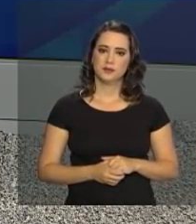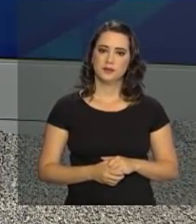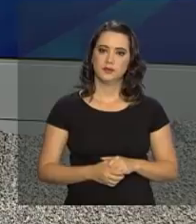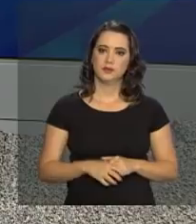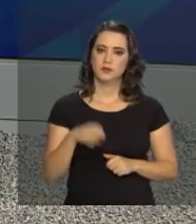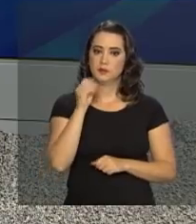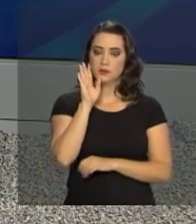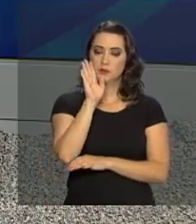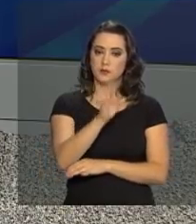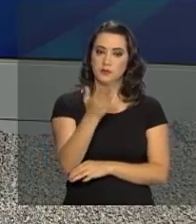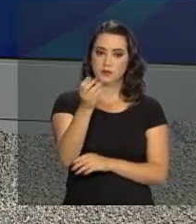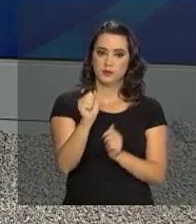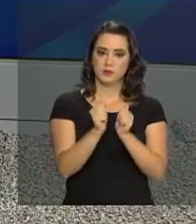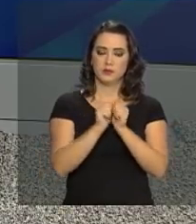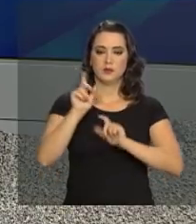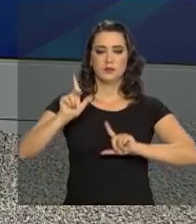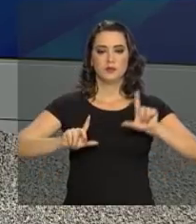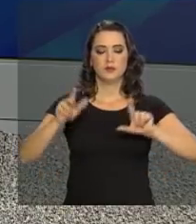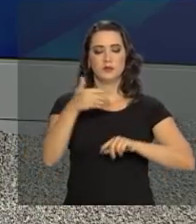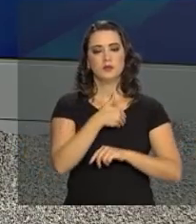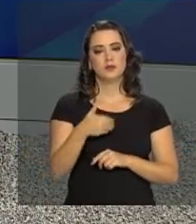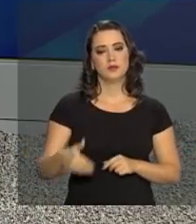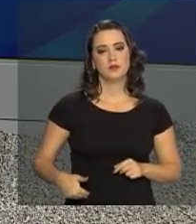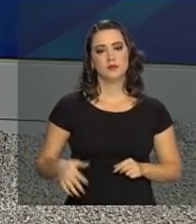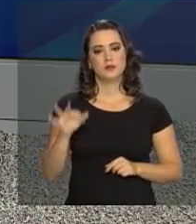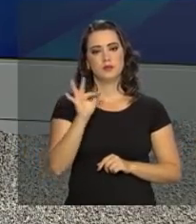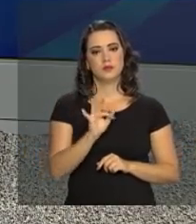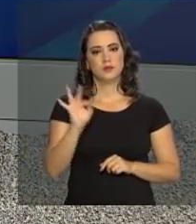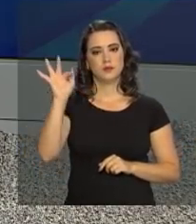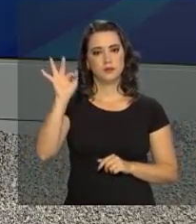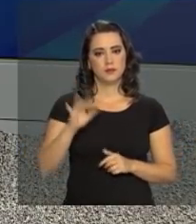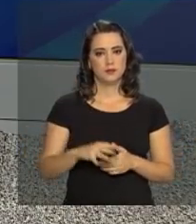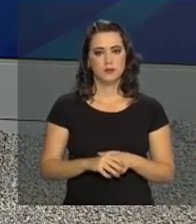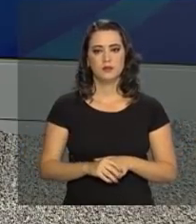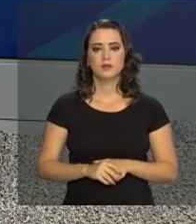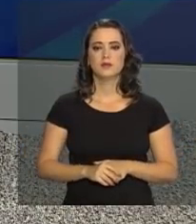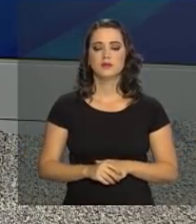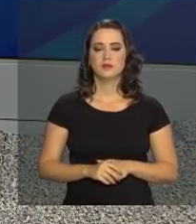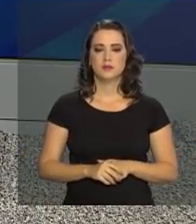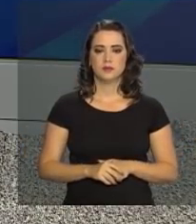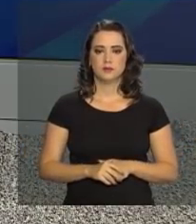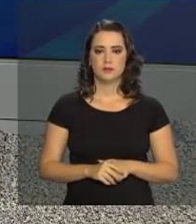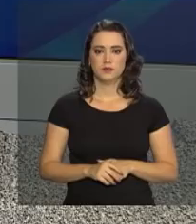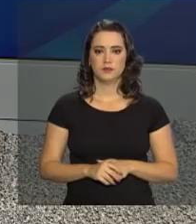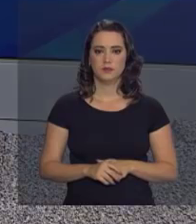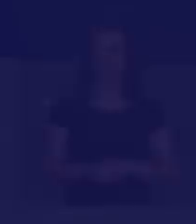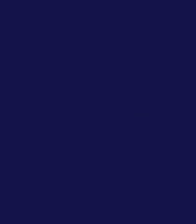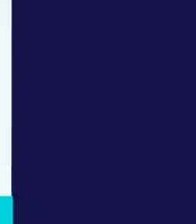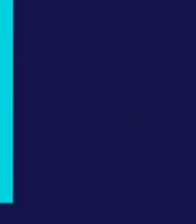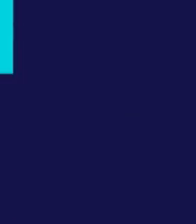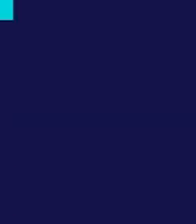61 998 67 87 87. Uma boa tarde para você e continue com a gente aqui na NBR, a TV do Governo Federal.